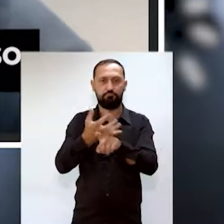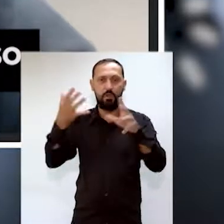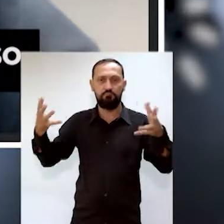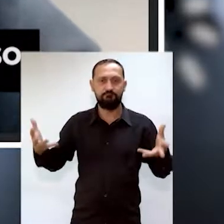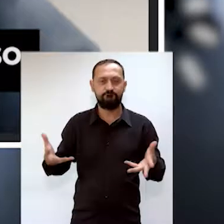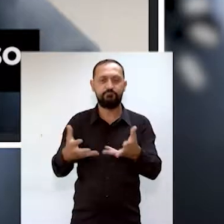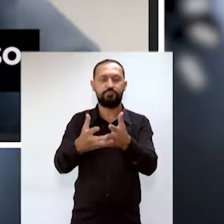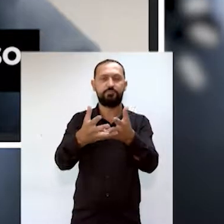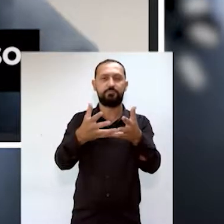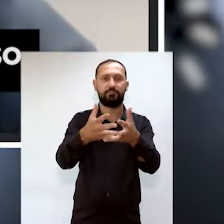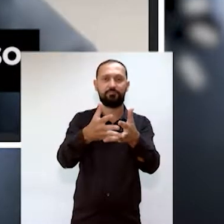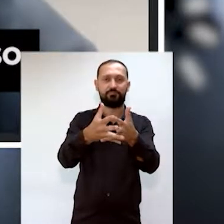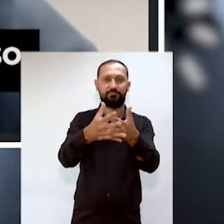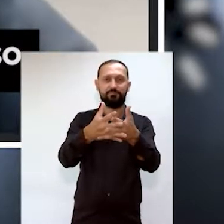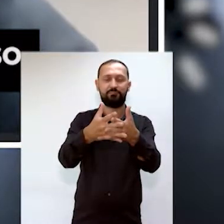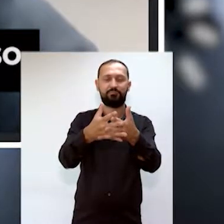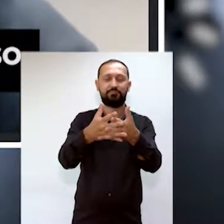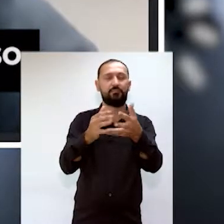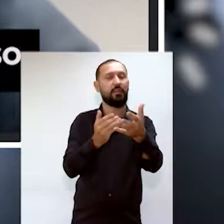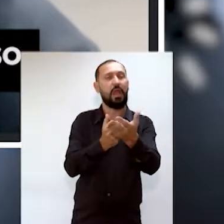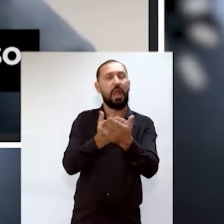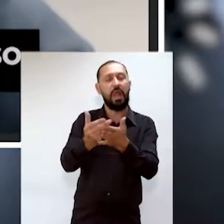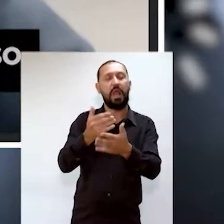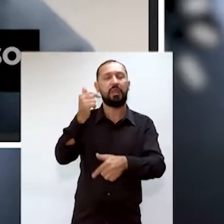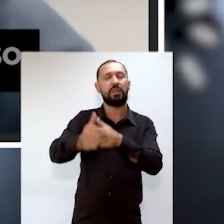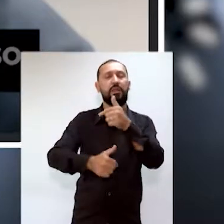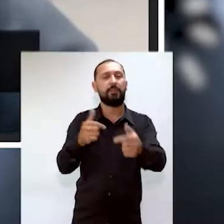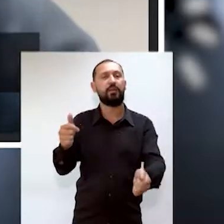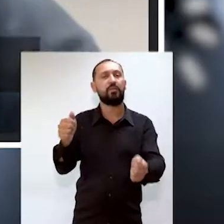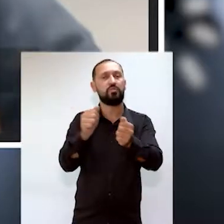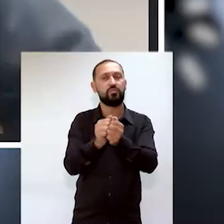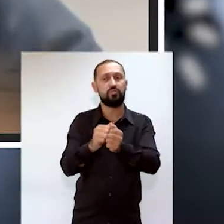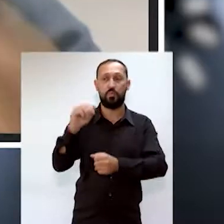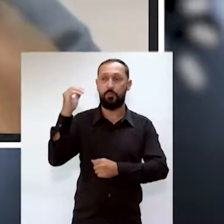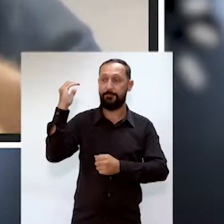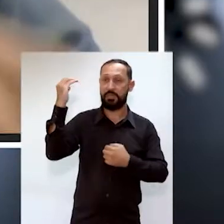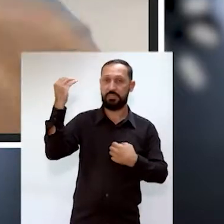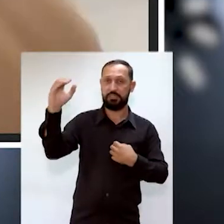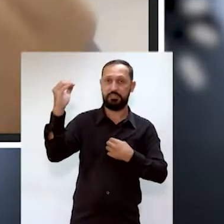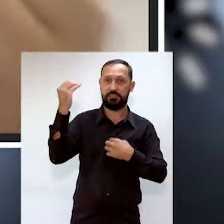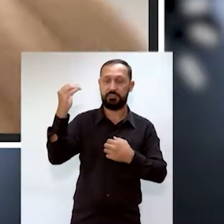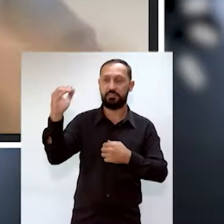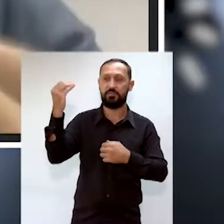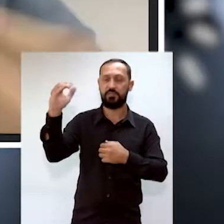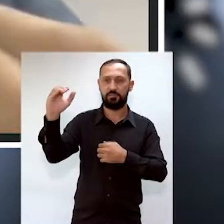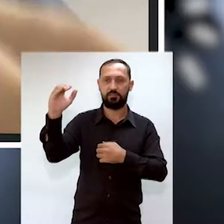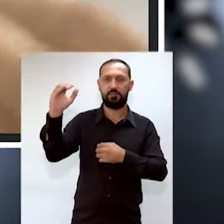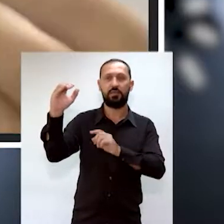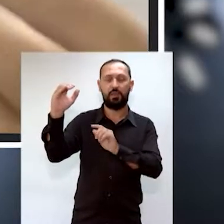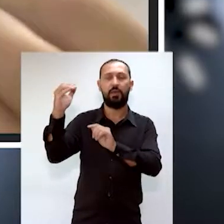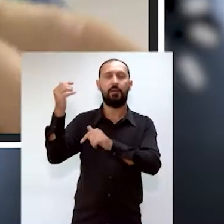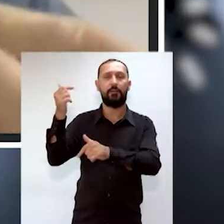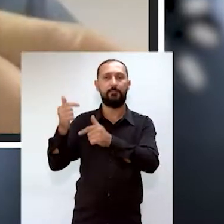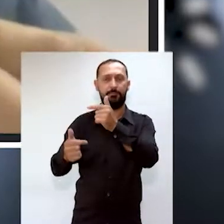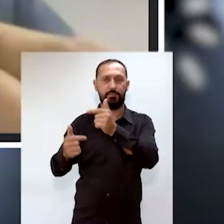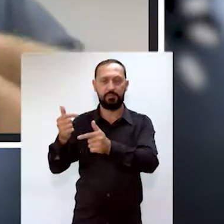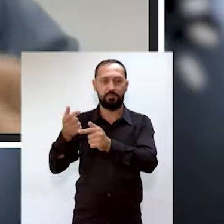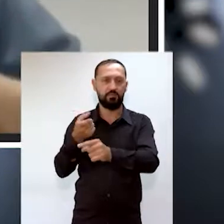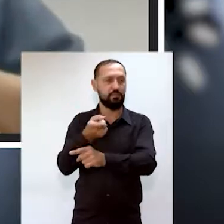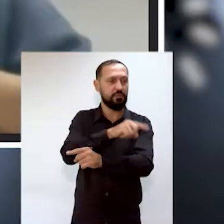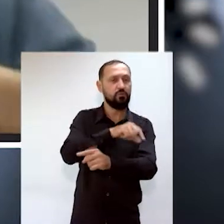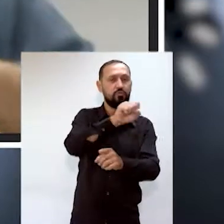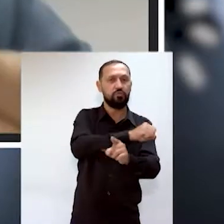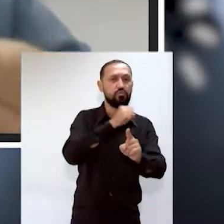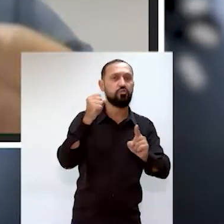interdisciplinarmente, né, conseguir trabalhar tanto uma ciência, que é a jurídica, tanto quanto as